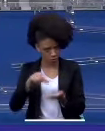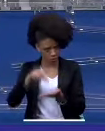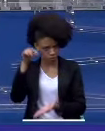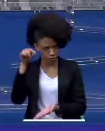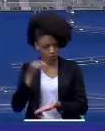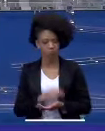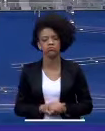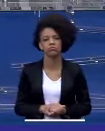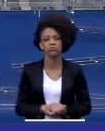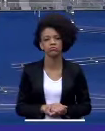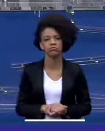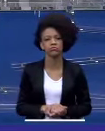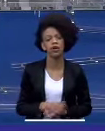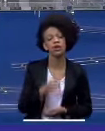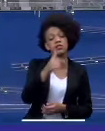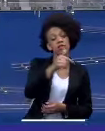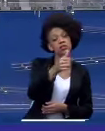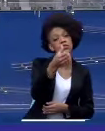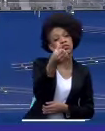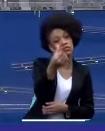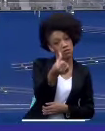sorteadas na quina